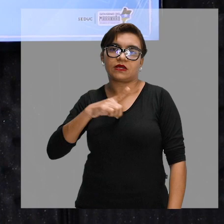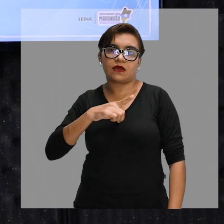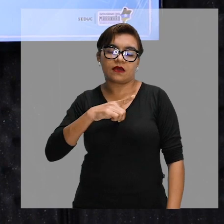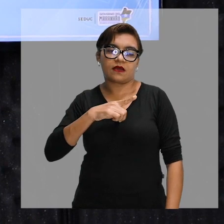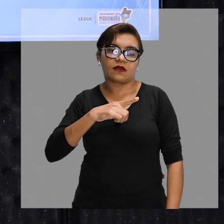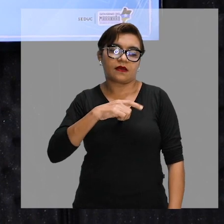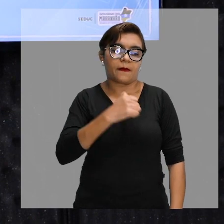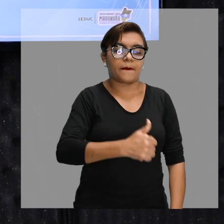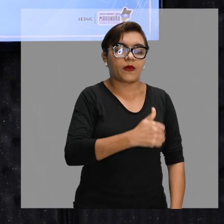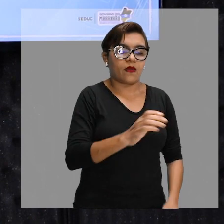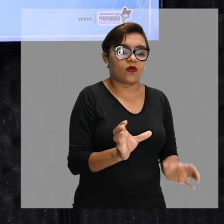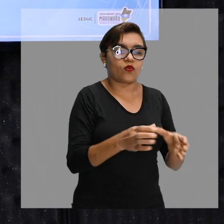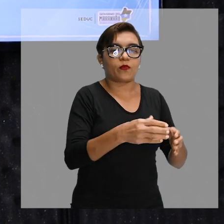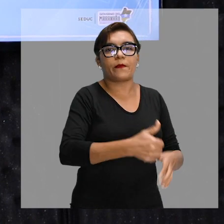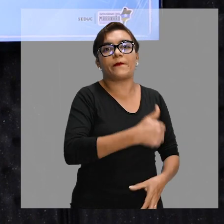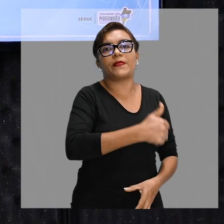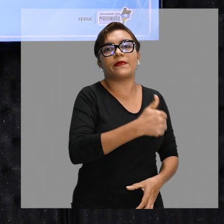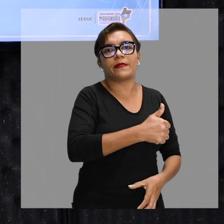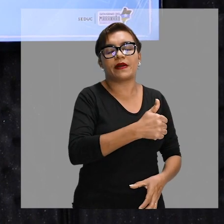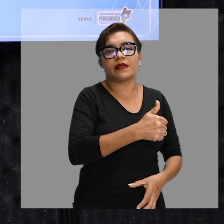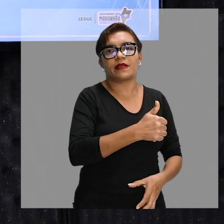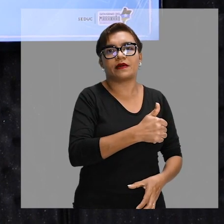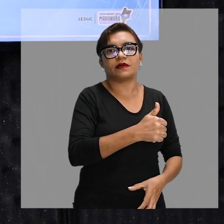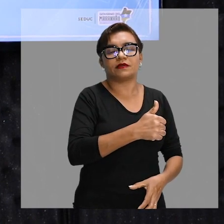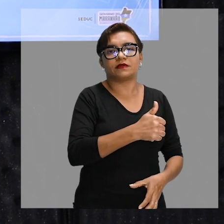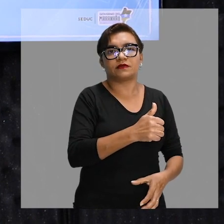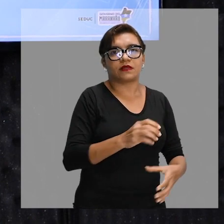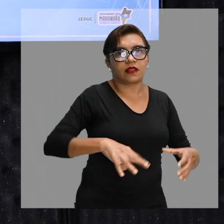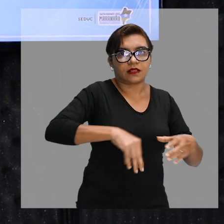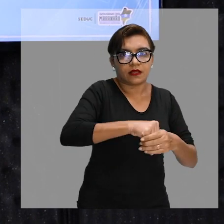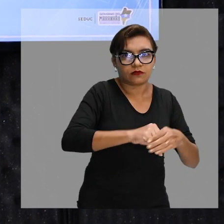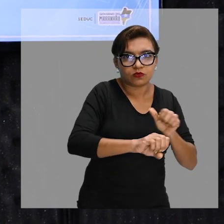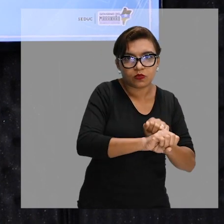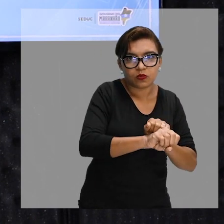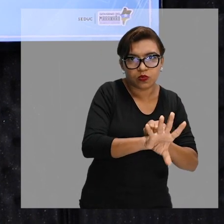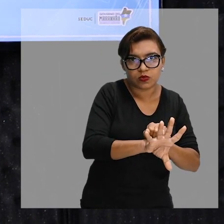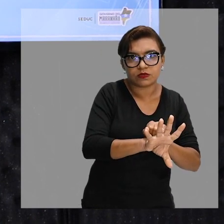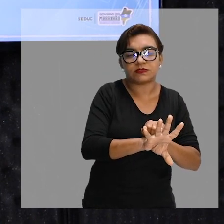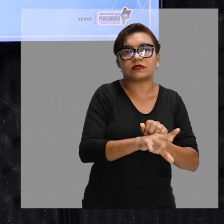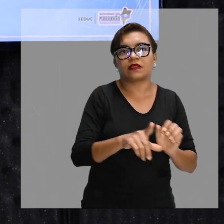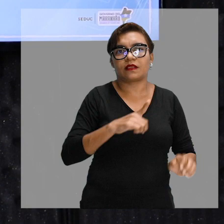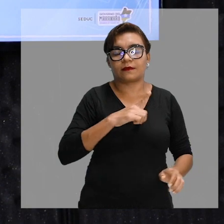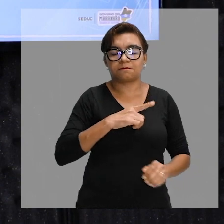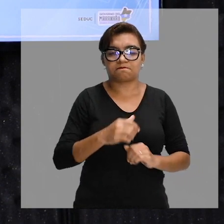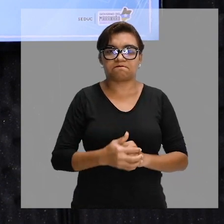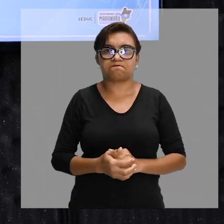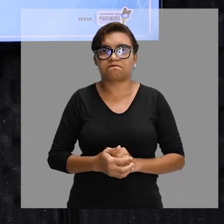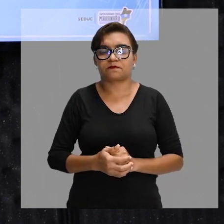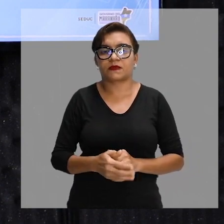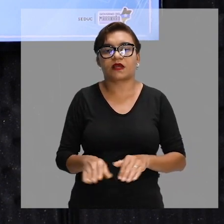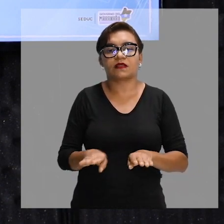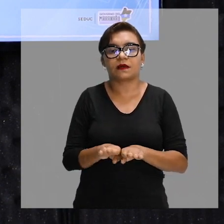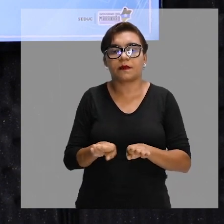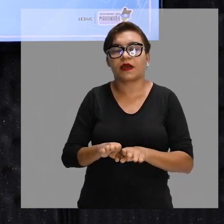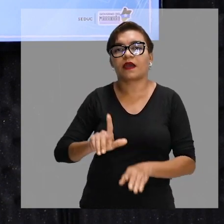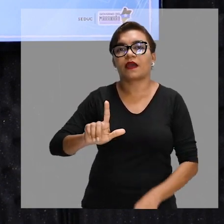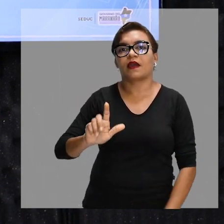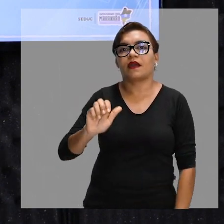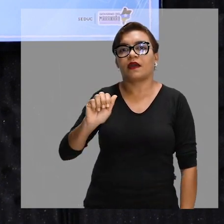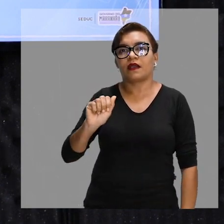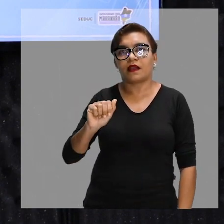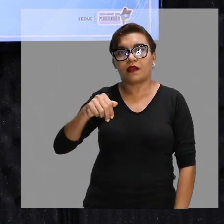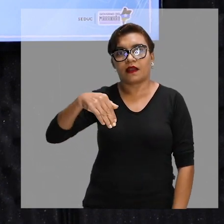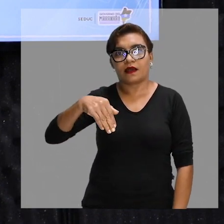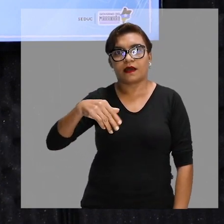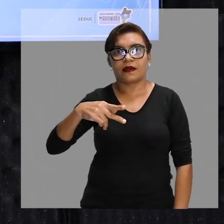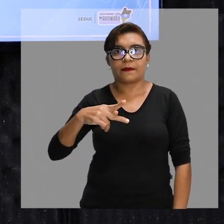primária de luz. Ok? Porque ele consegue emitir luz. Nós temos uma lâmpada. A lâmpada acesa,